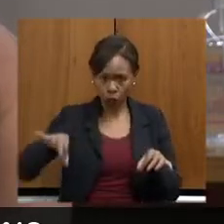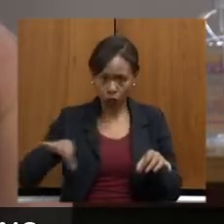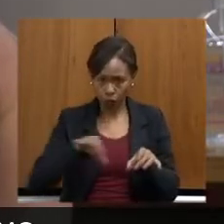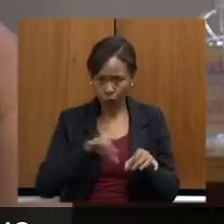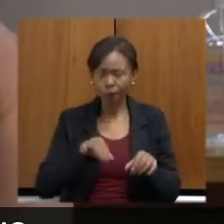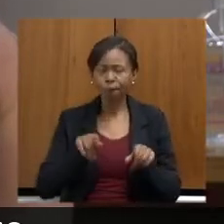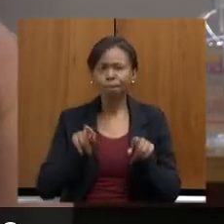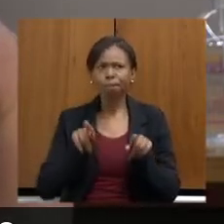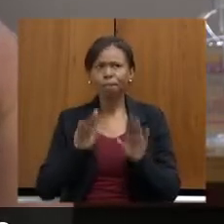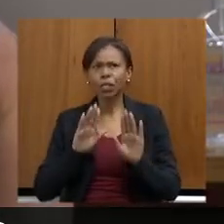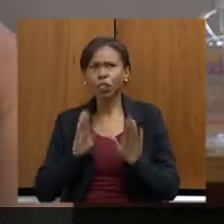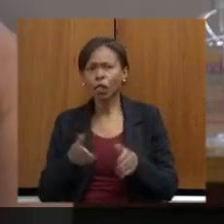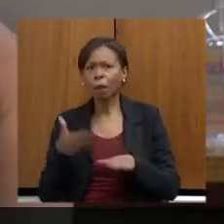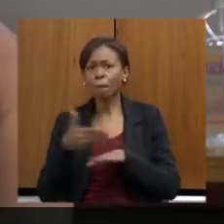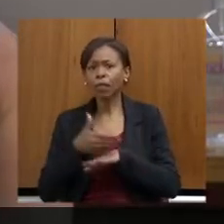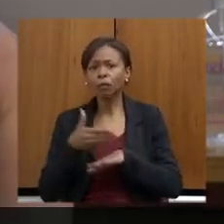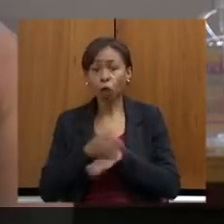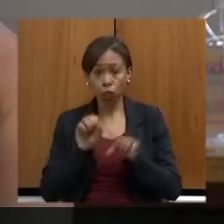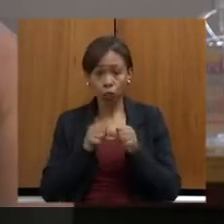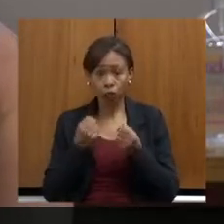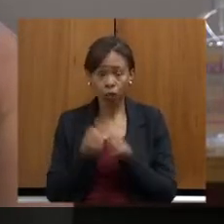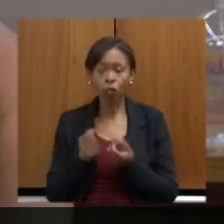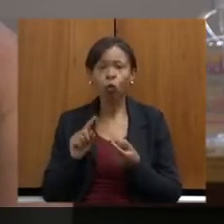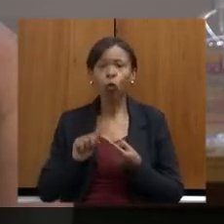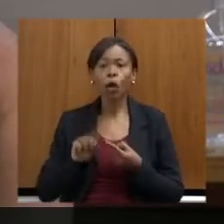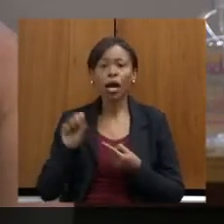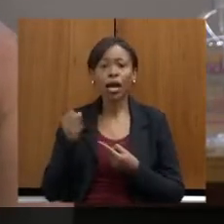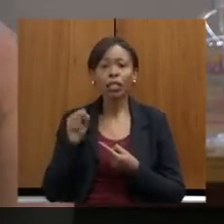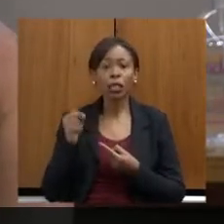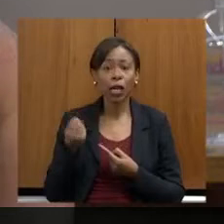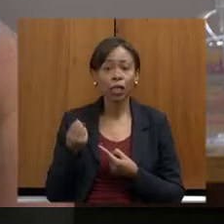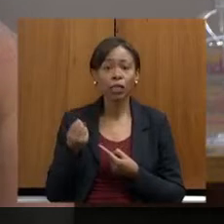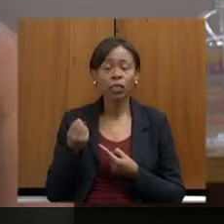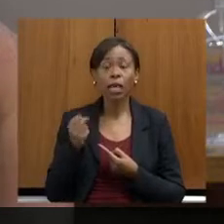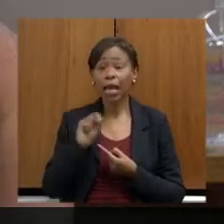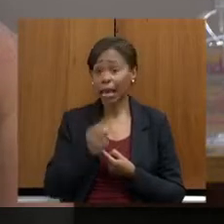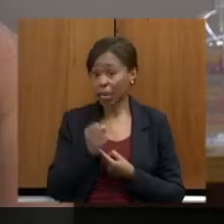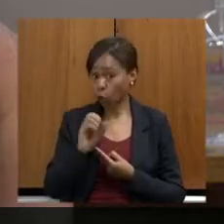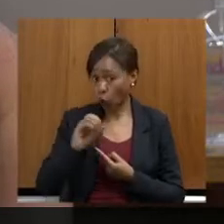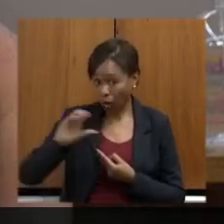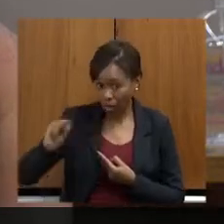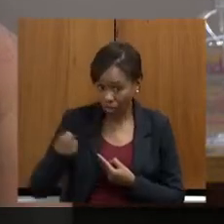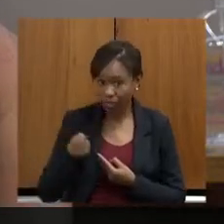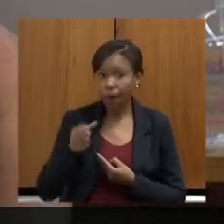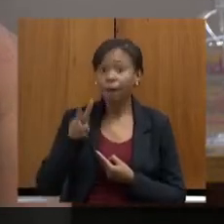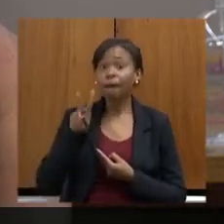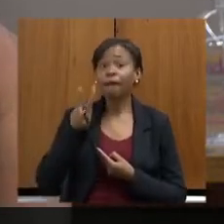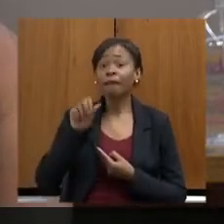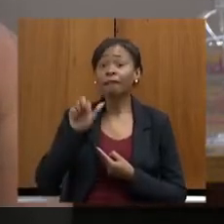participação nesse seminário s.o.s. Vargem das Flores Instituto diadorim